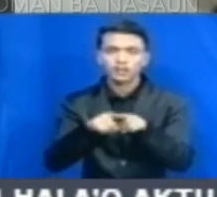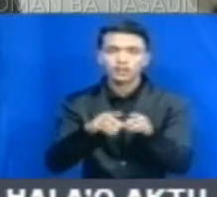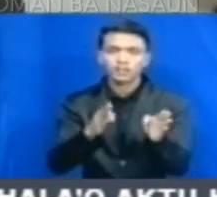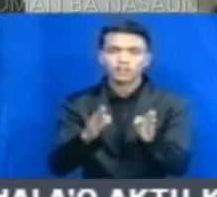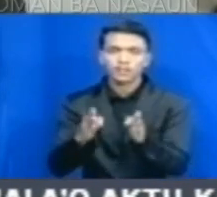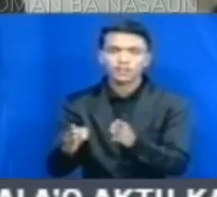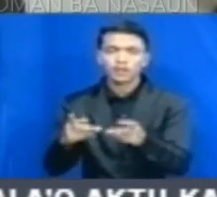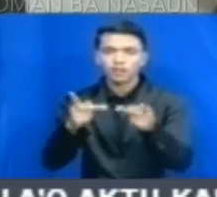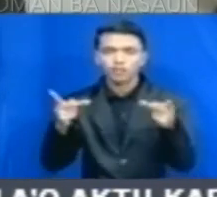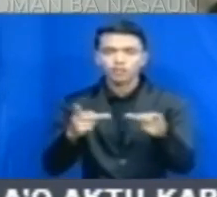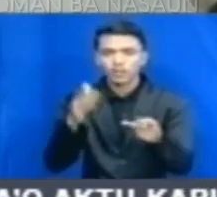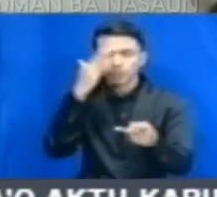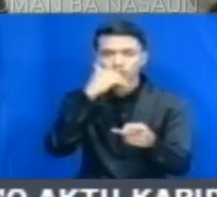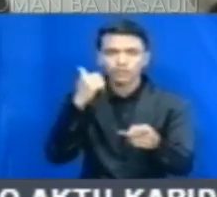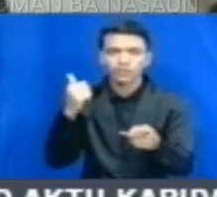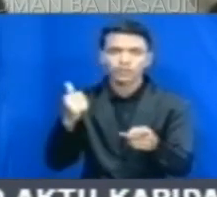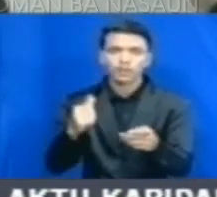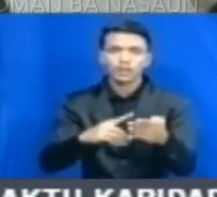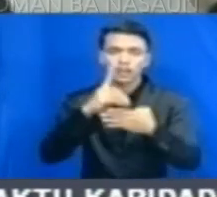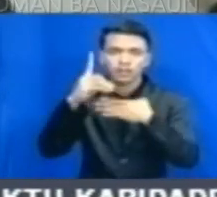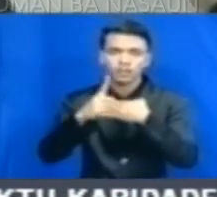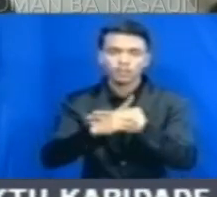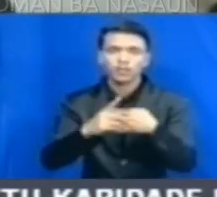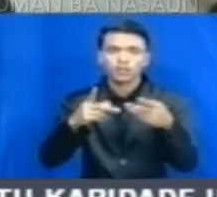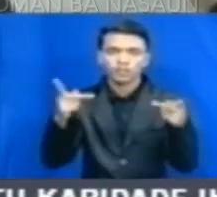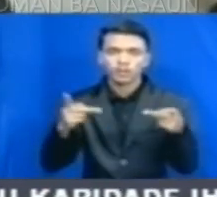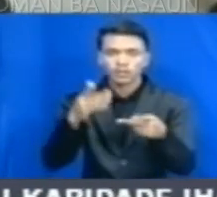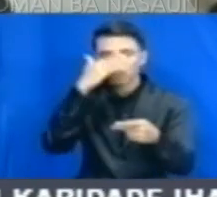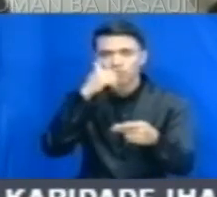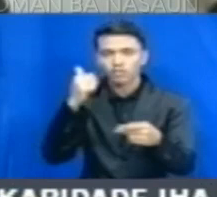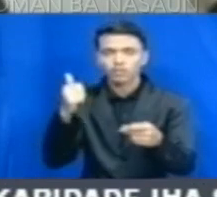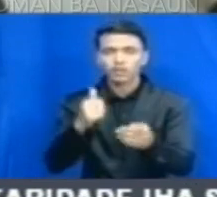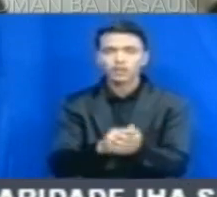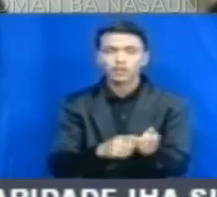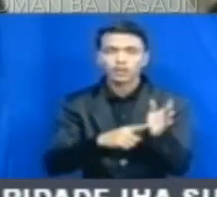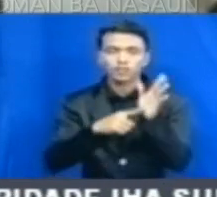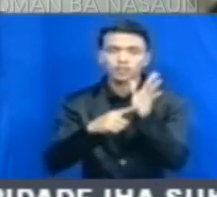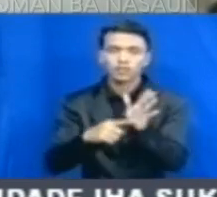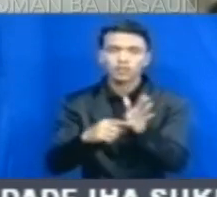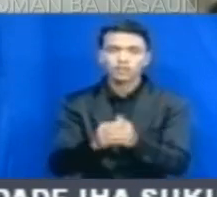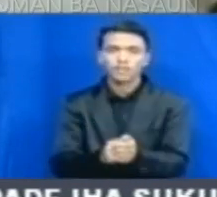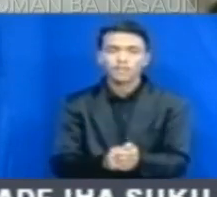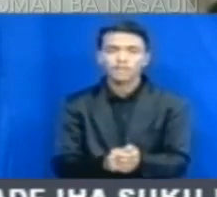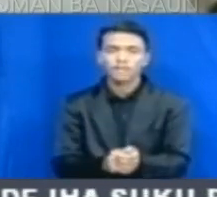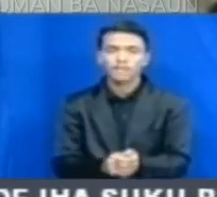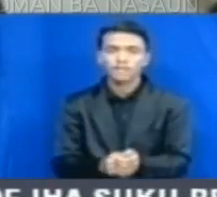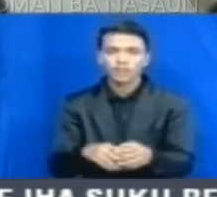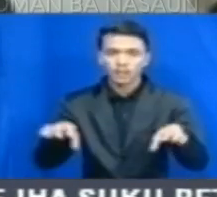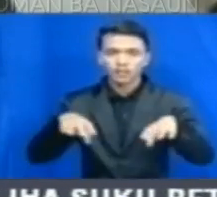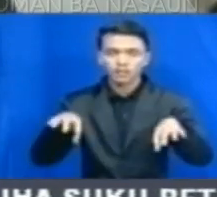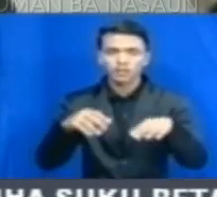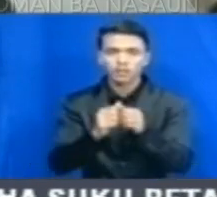na lau turismo comunitário desenvolvimento turismo e a base também é famoso ira né cada ministério do serviço